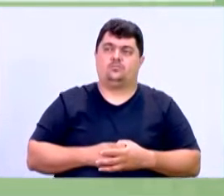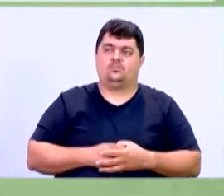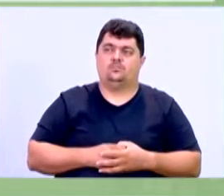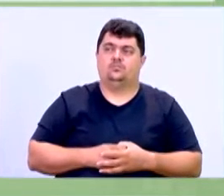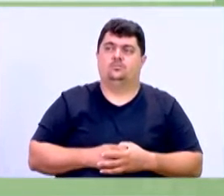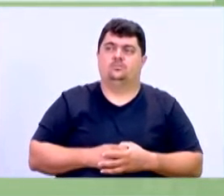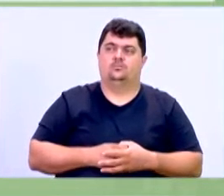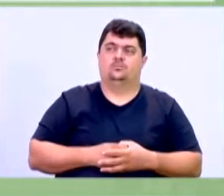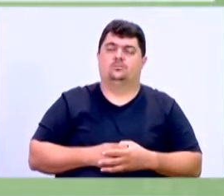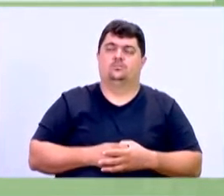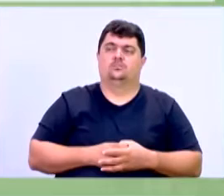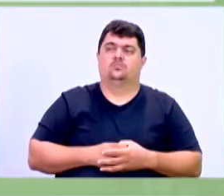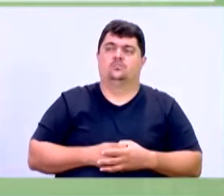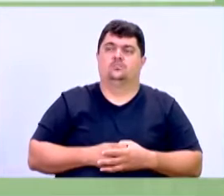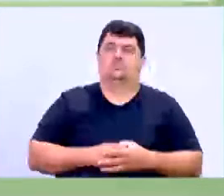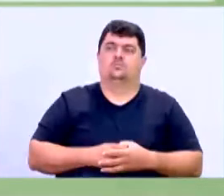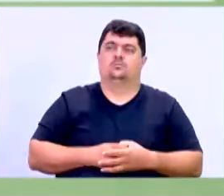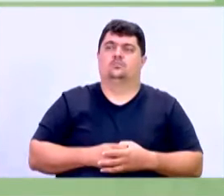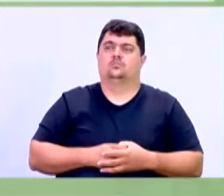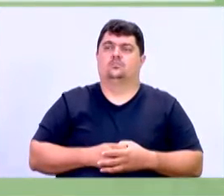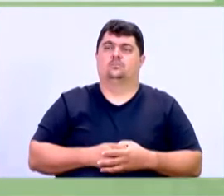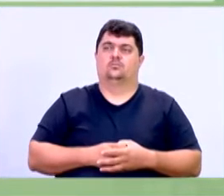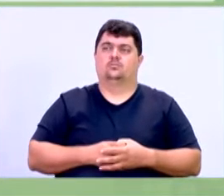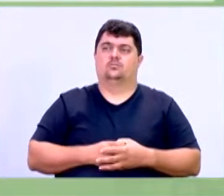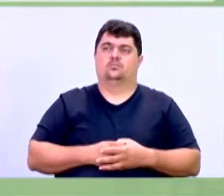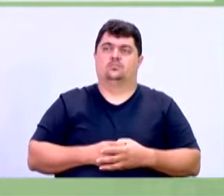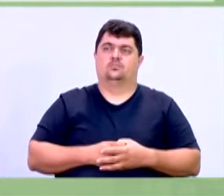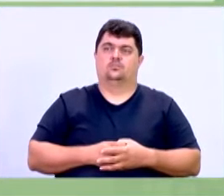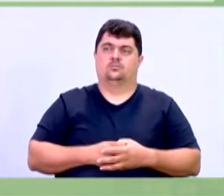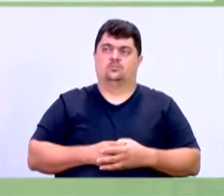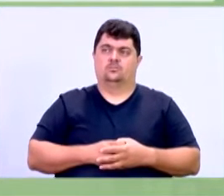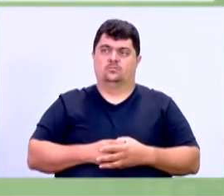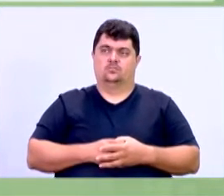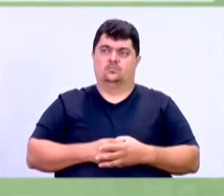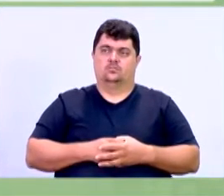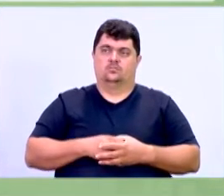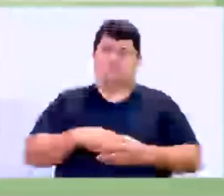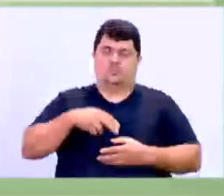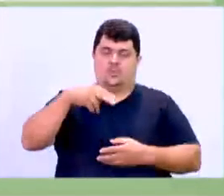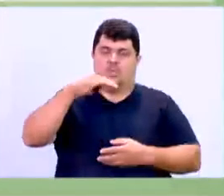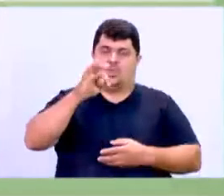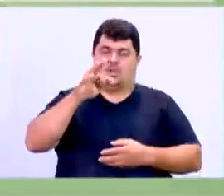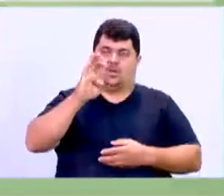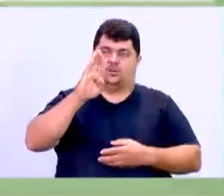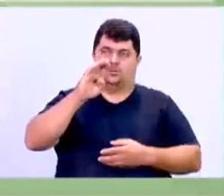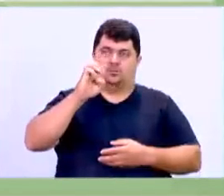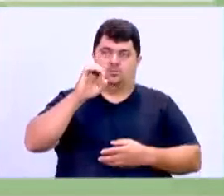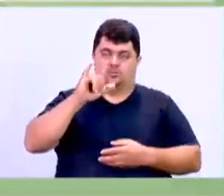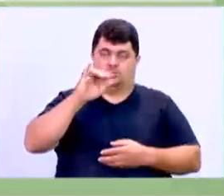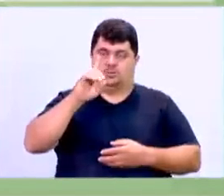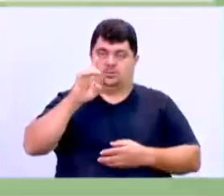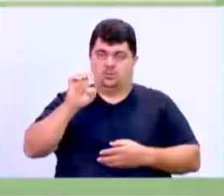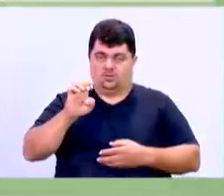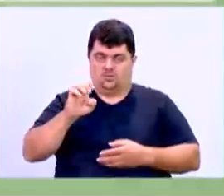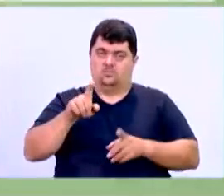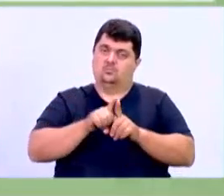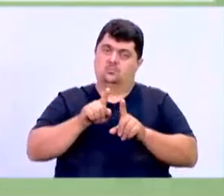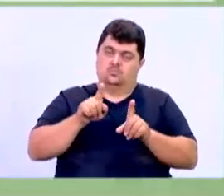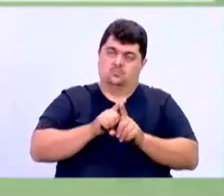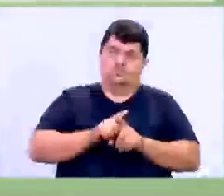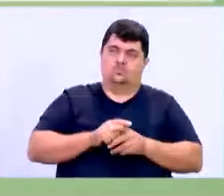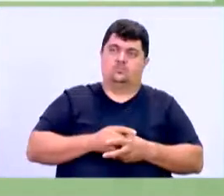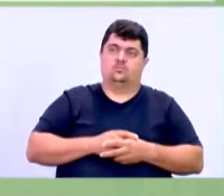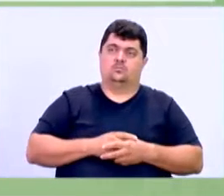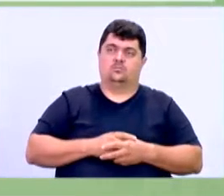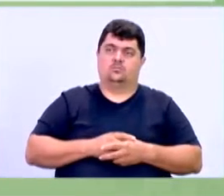com PHP. Nesse tutorial nós temos NetBeans IDE para poder instalar ele, um